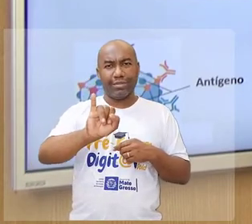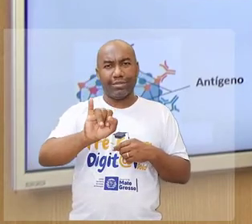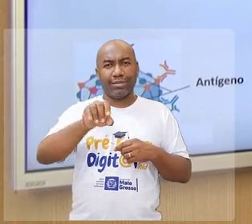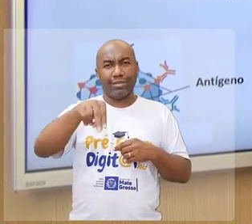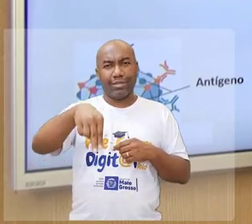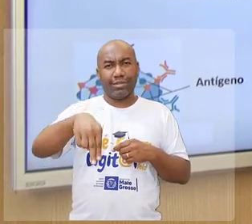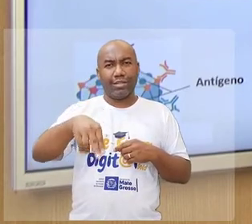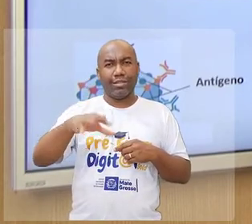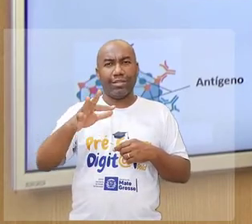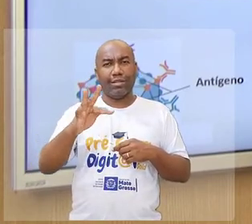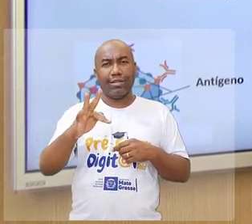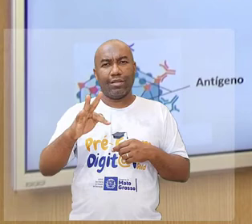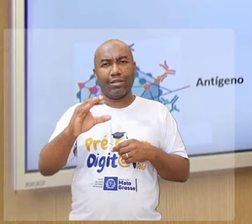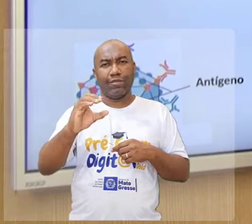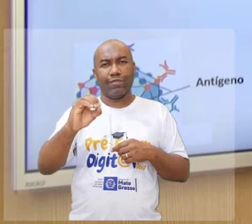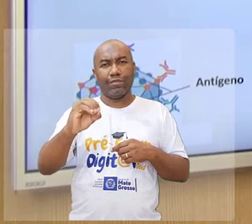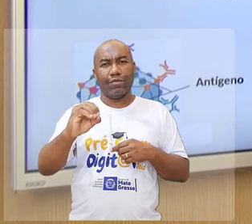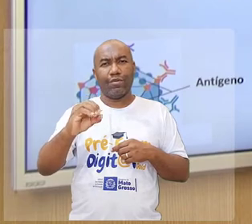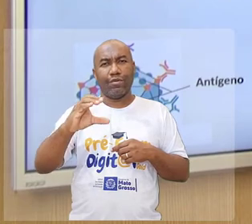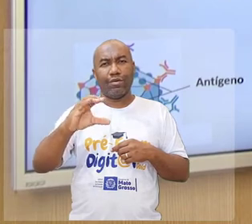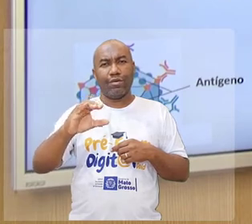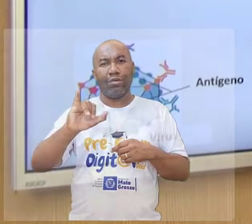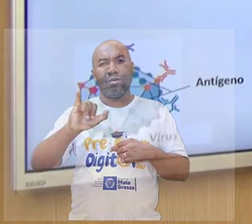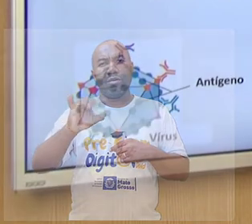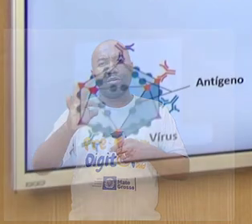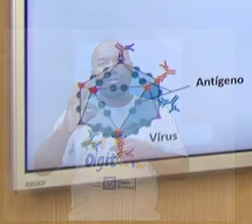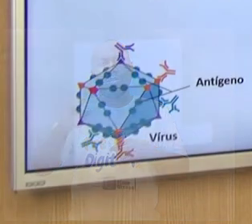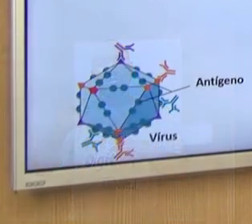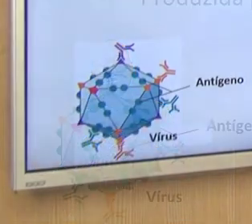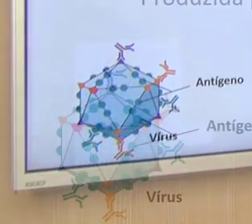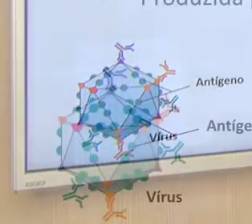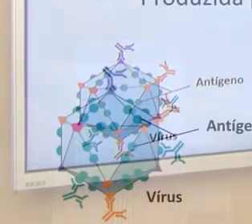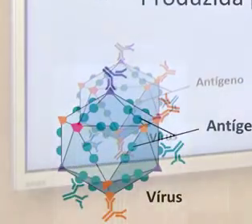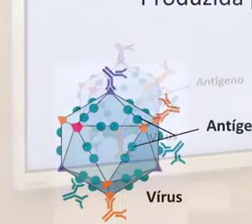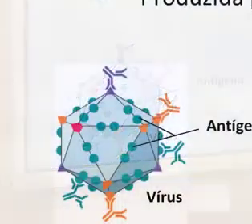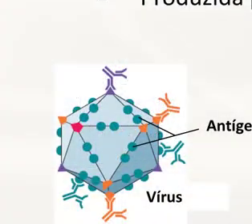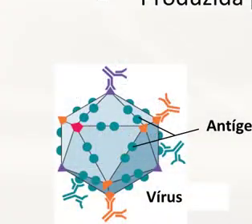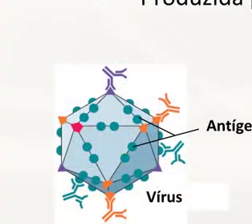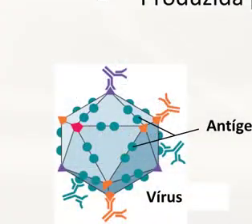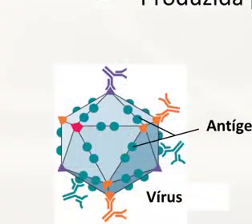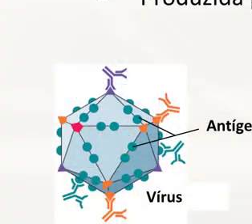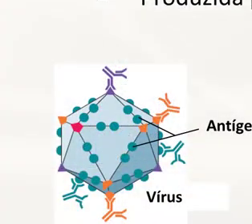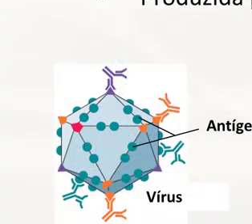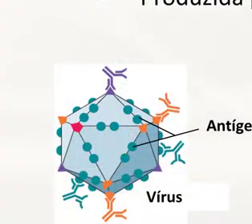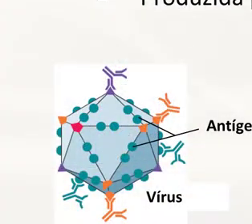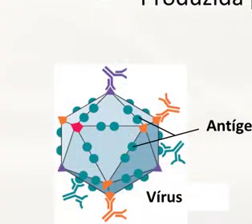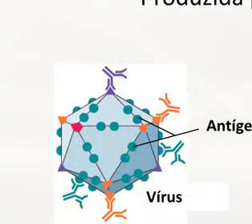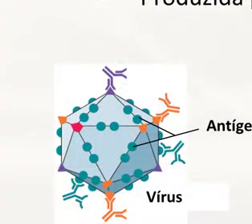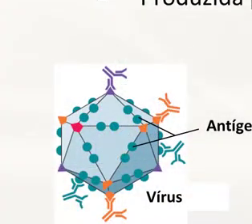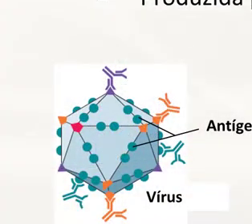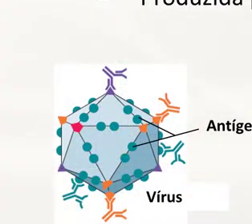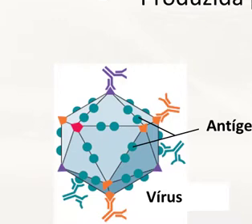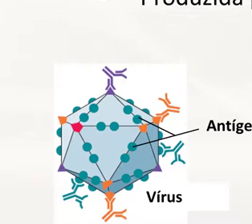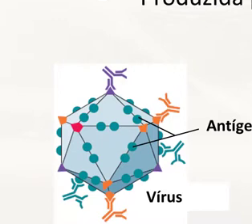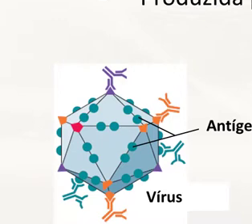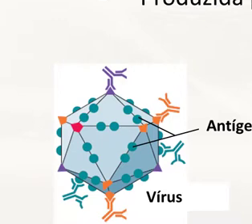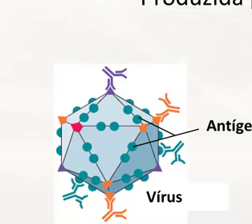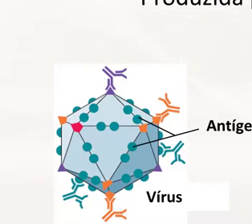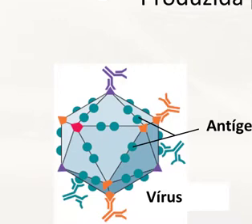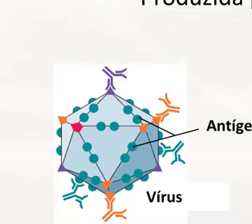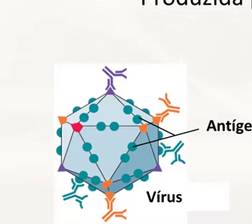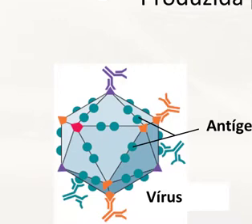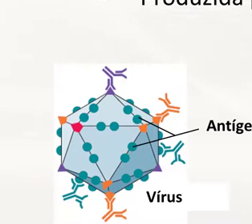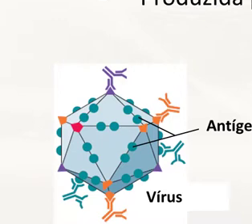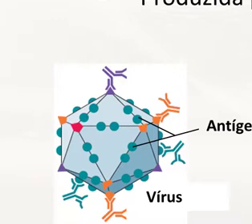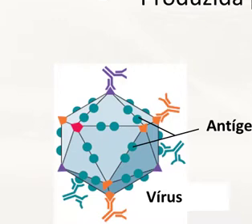são responsáveis pela produção dos anticorpos. Não se esqueça a relação antígeno e